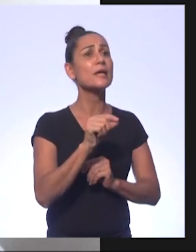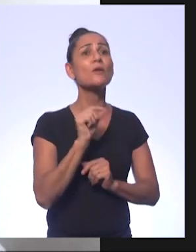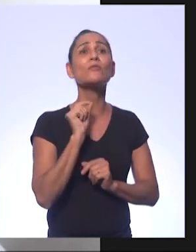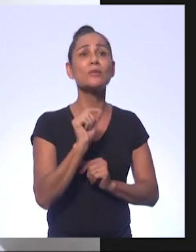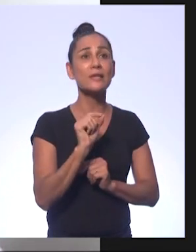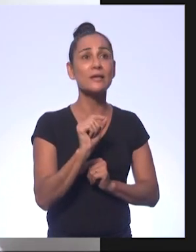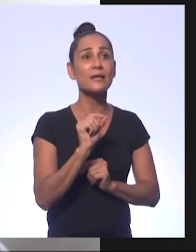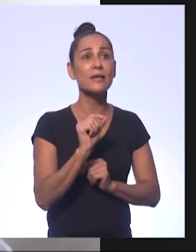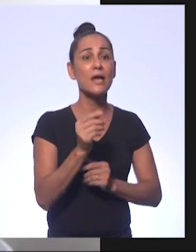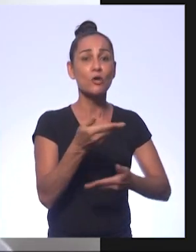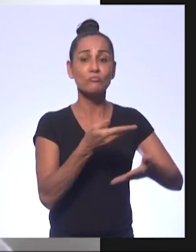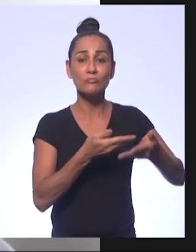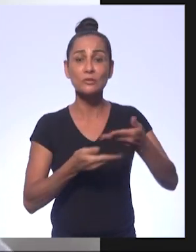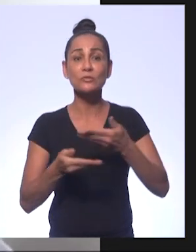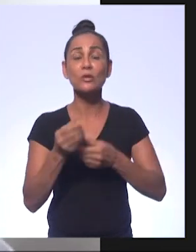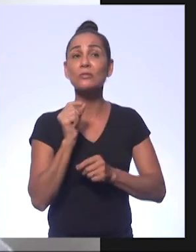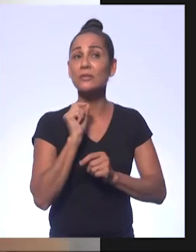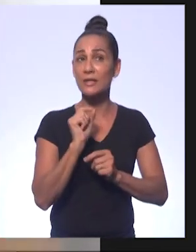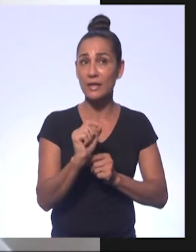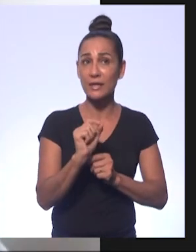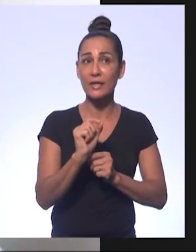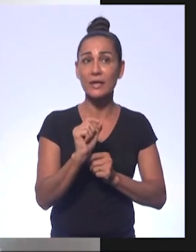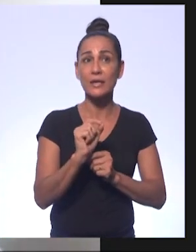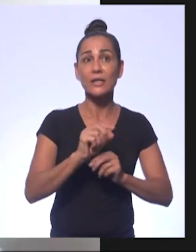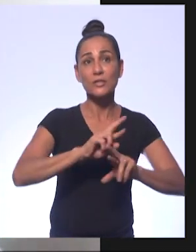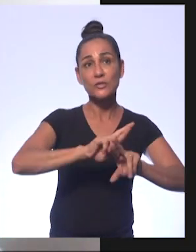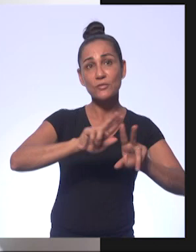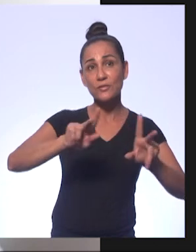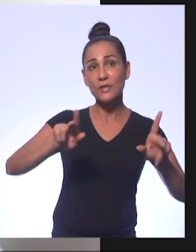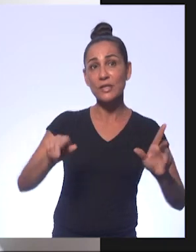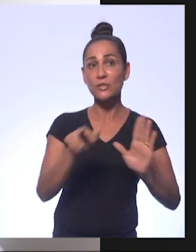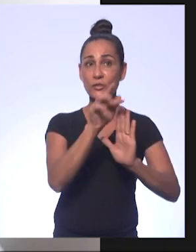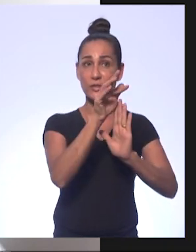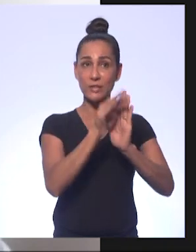que envolve integrar diferentes partes